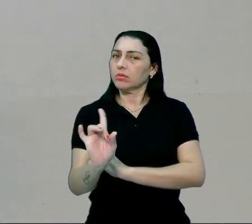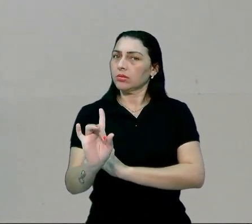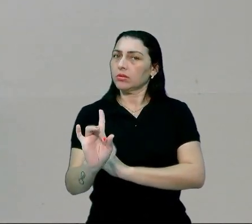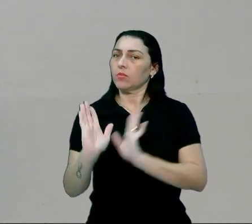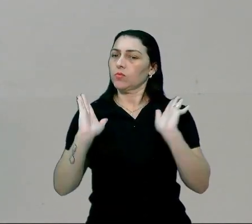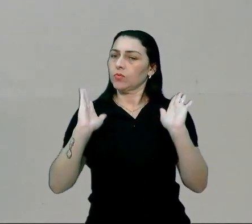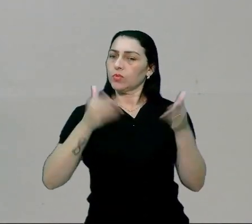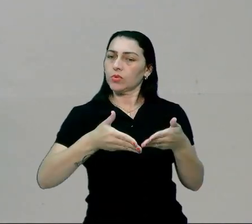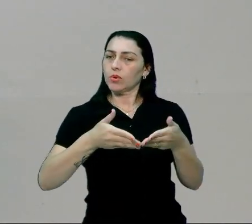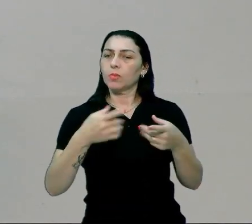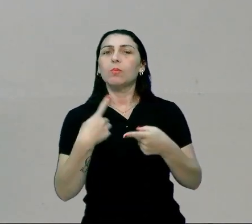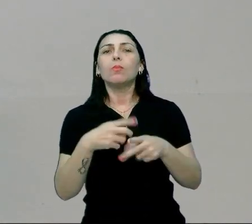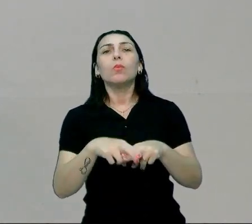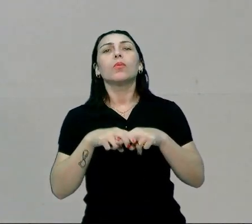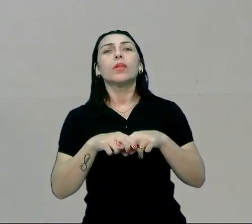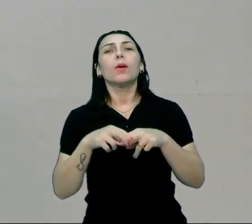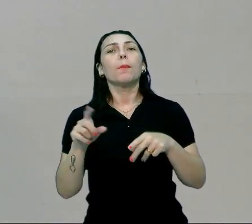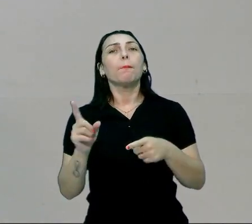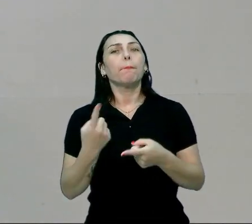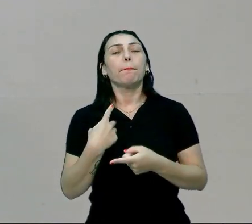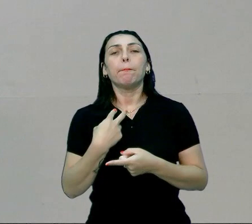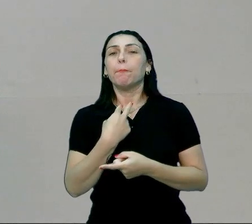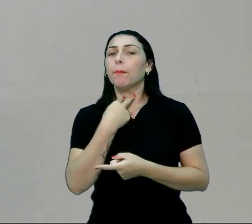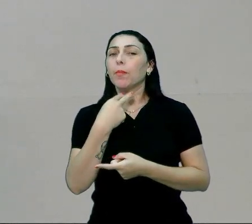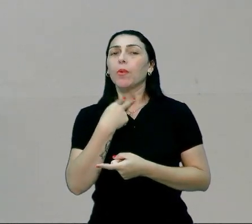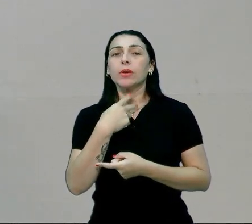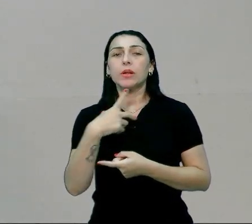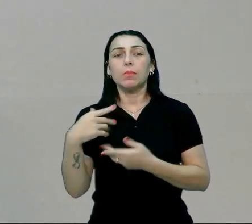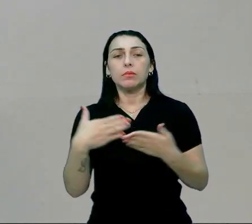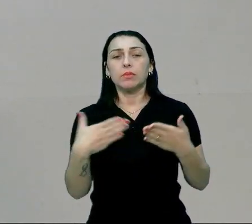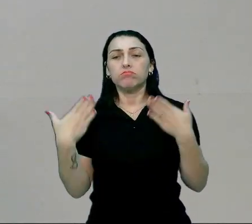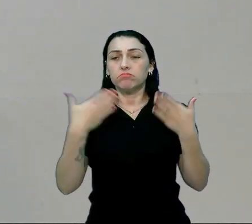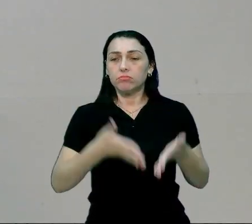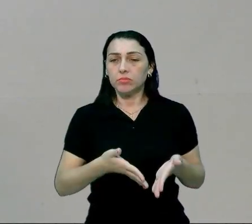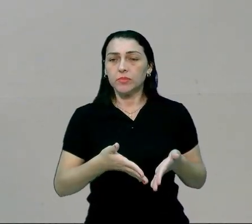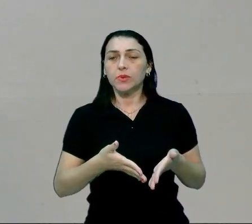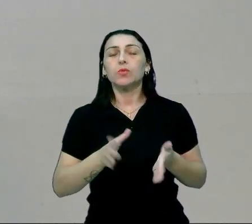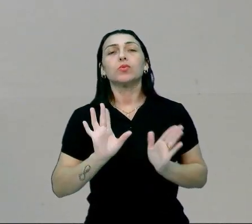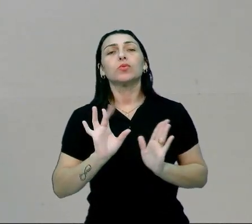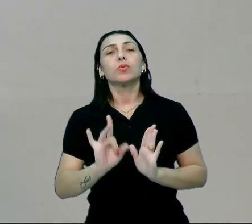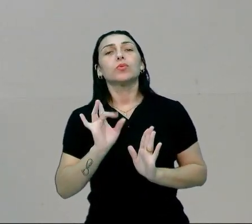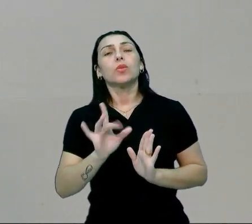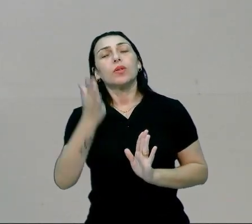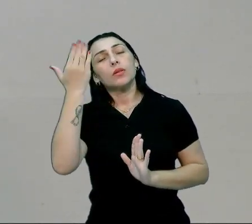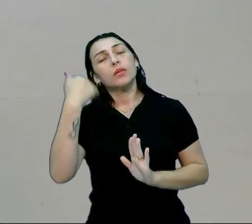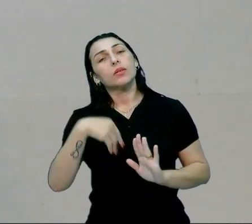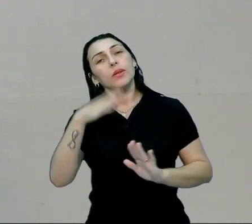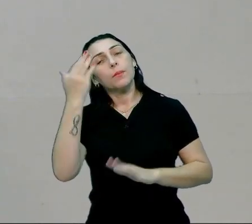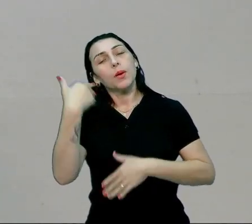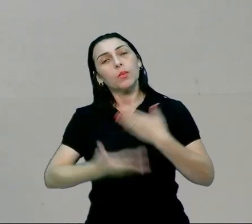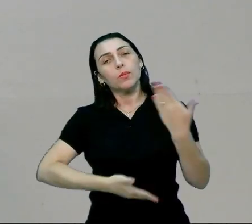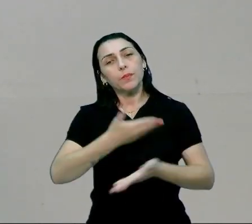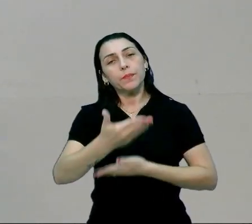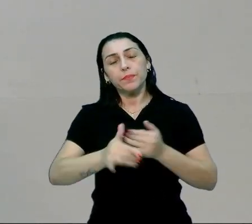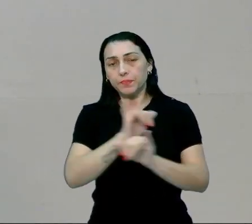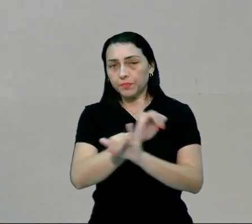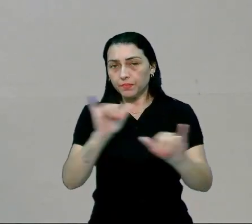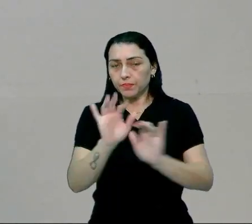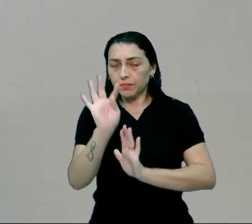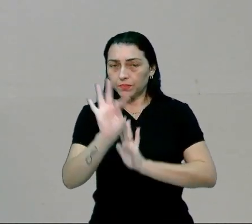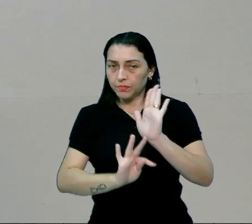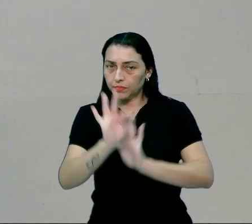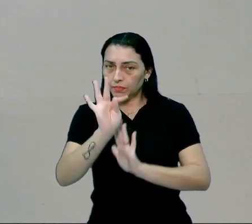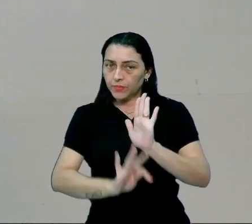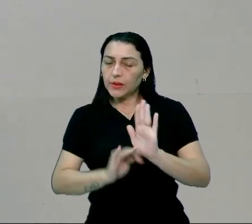Por isso que eu estou falando, a gente não pode extrapolar, a gente não pode sair daquilo que é direcionado. Aqui a gente só estava querendo saber uma correlação das informações do